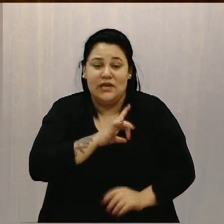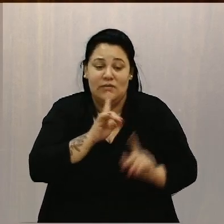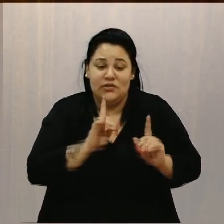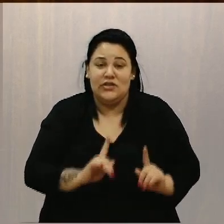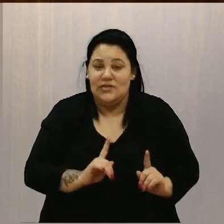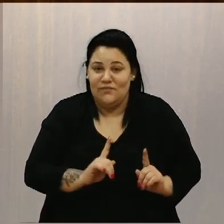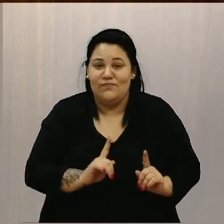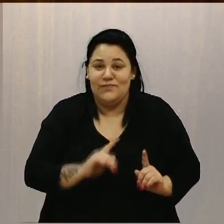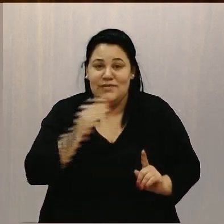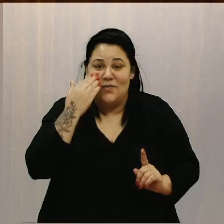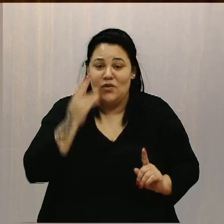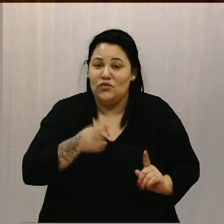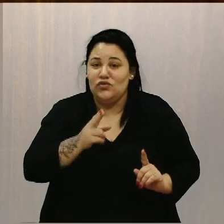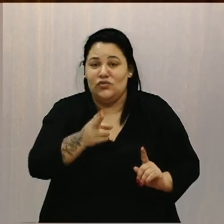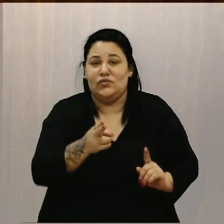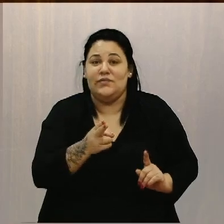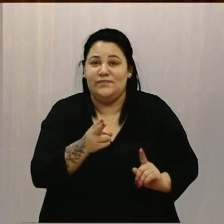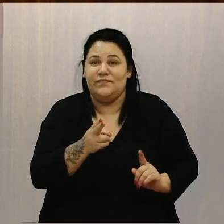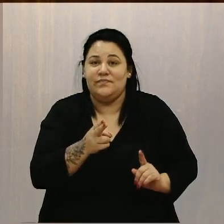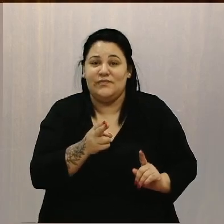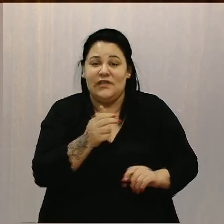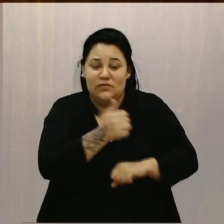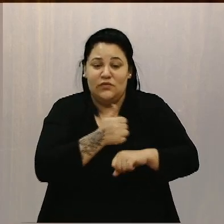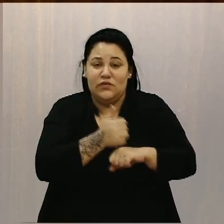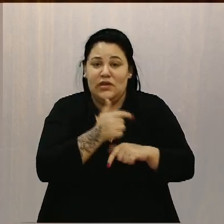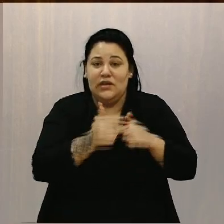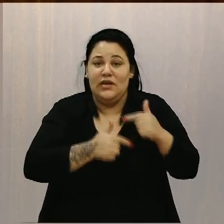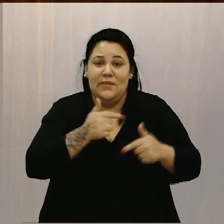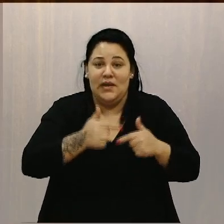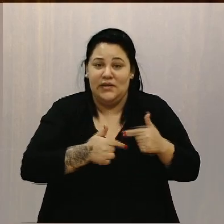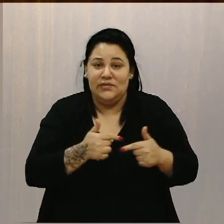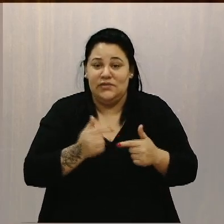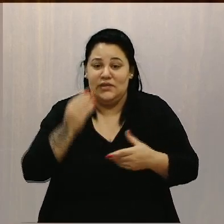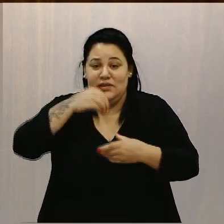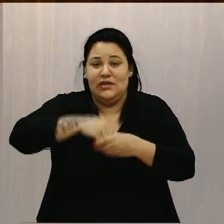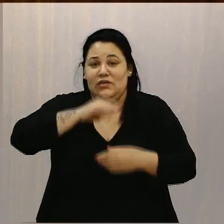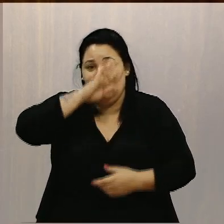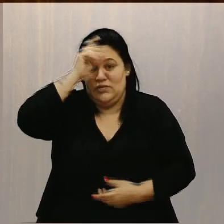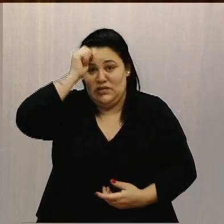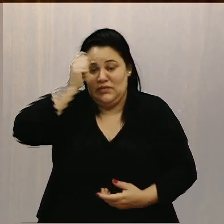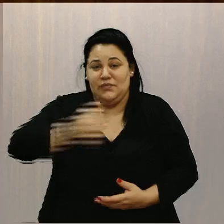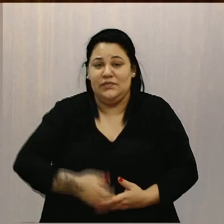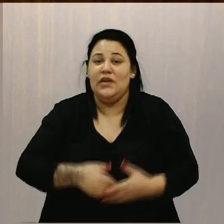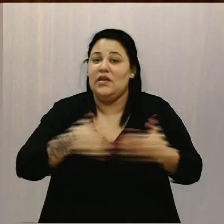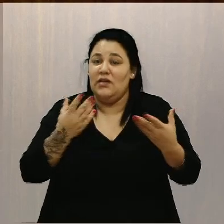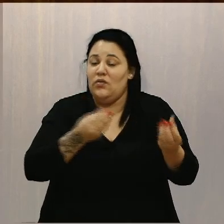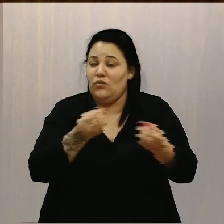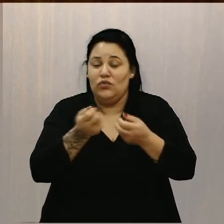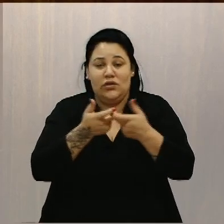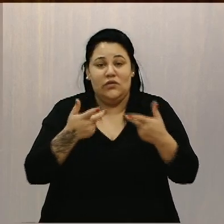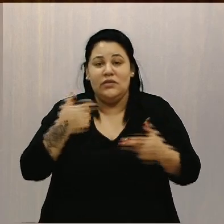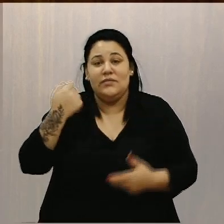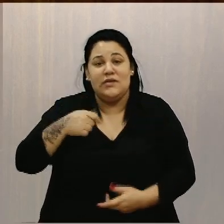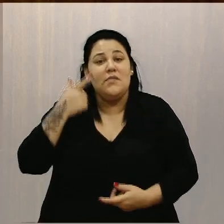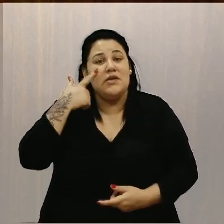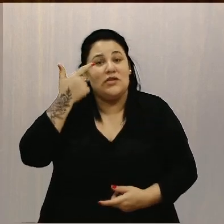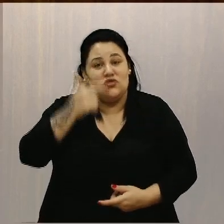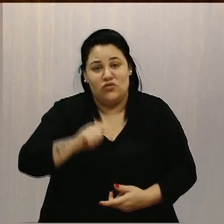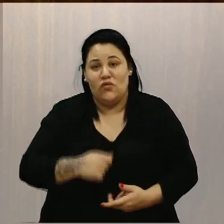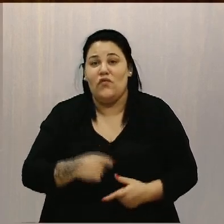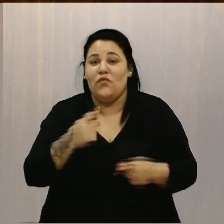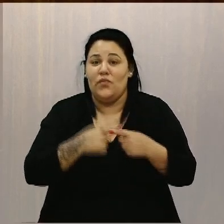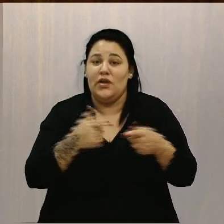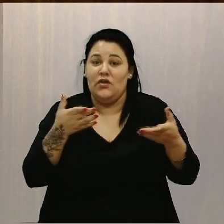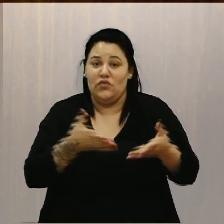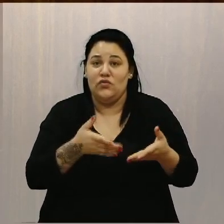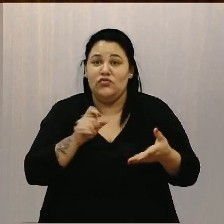sequer mantenha esses profissionais trabalhando no nosso município? Então, muita coisa precisa ser repensada, porque atualmente o